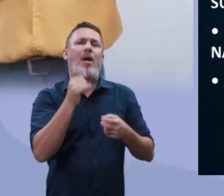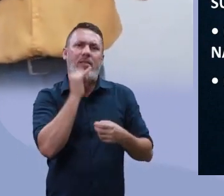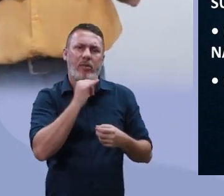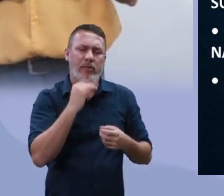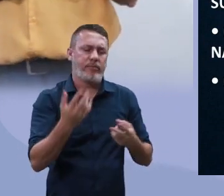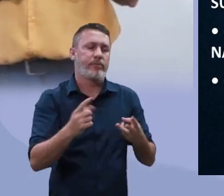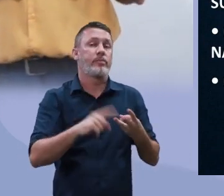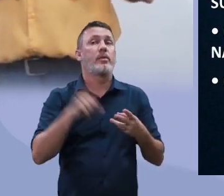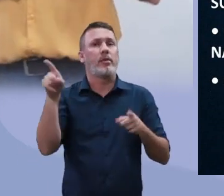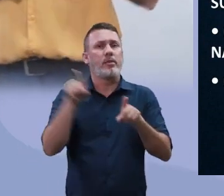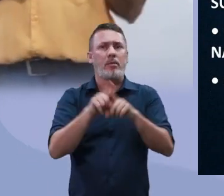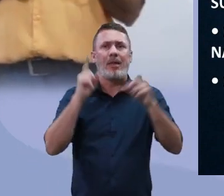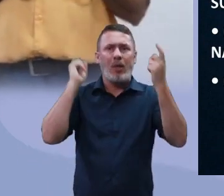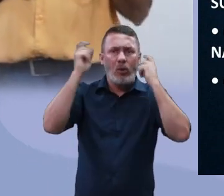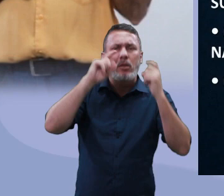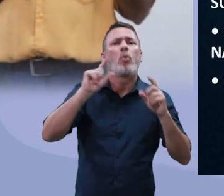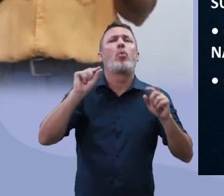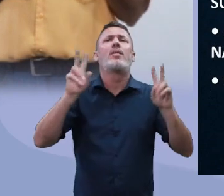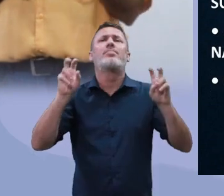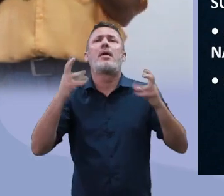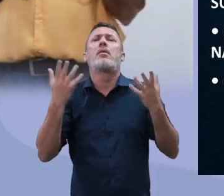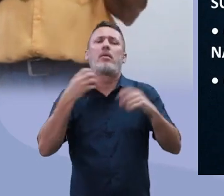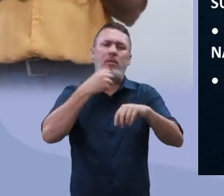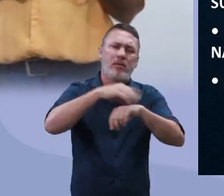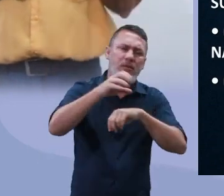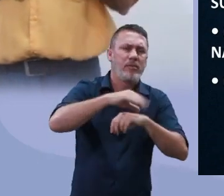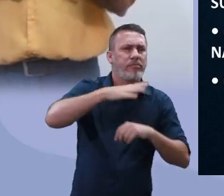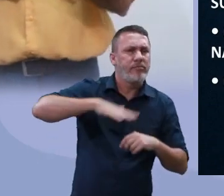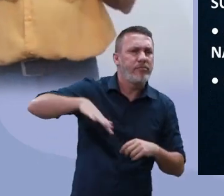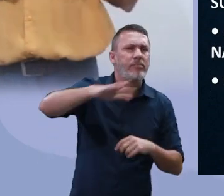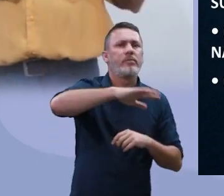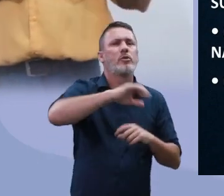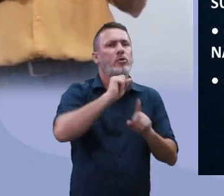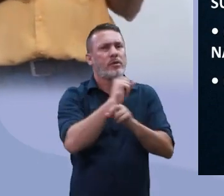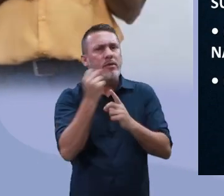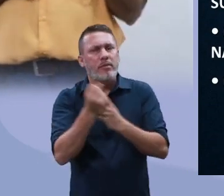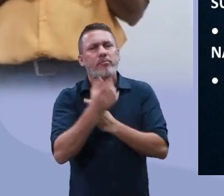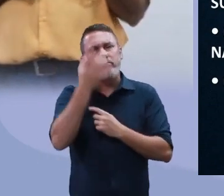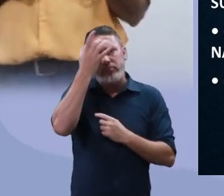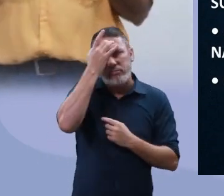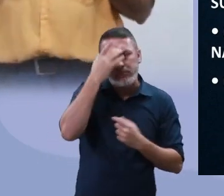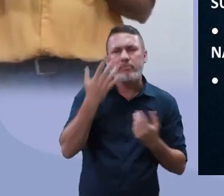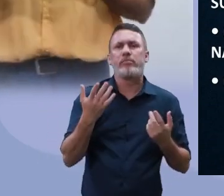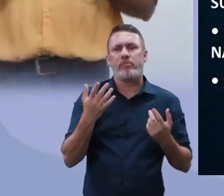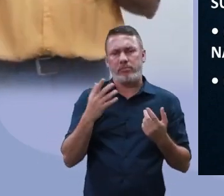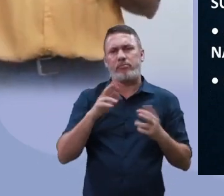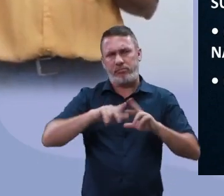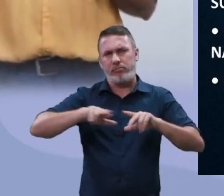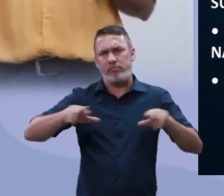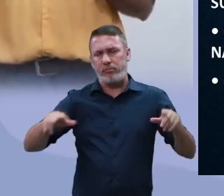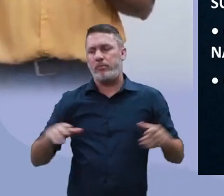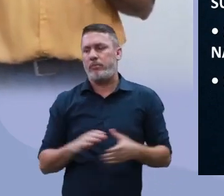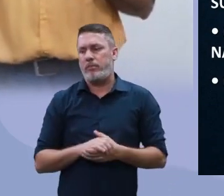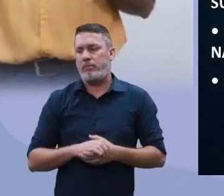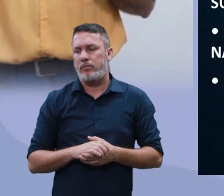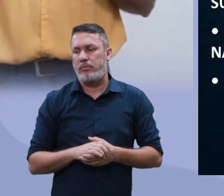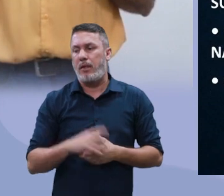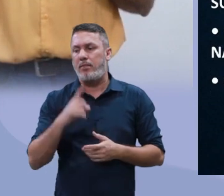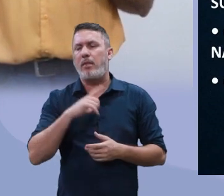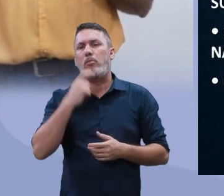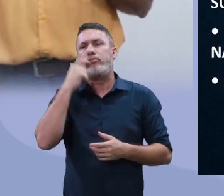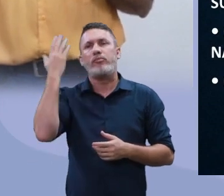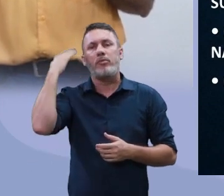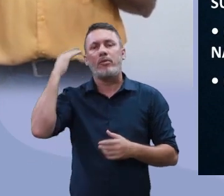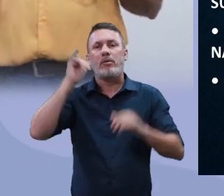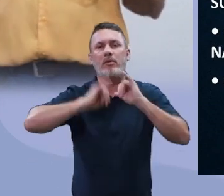novas temáticas são colocadas à nossa população jovem estudantil para poder refletir sobre isso. Uma temática que foi muito interessante,